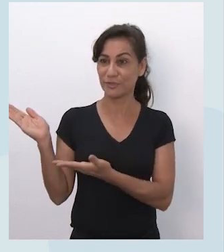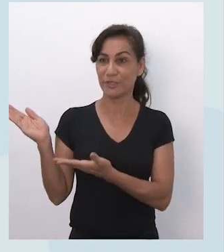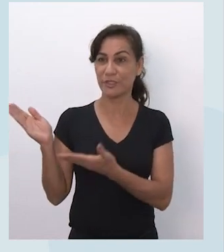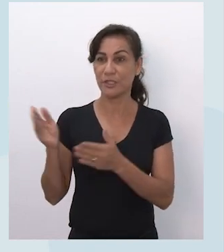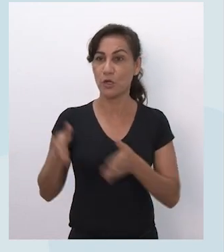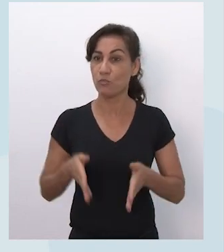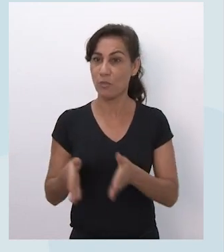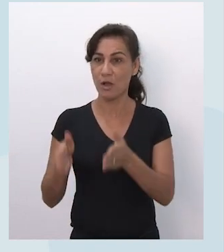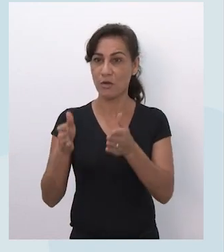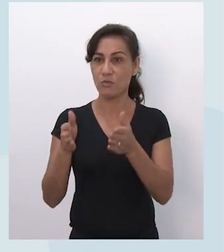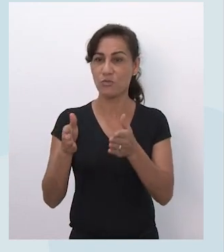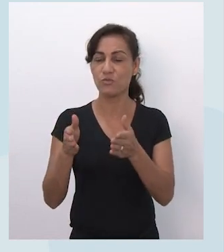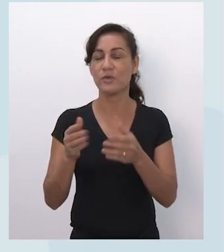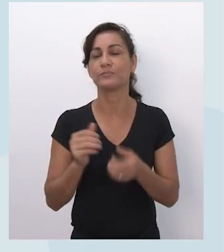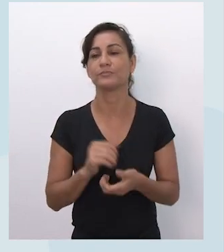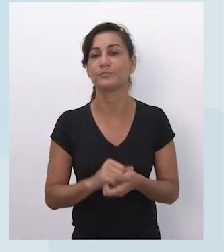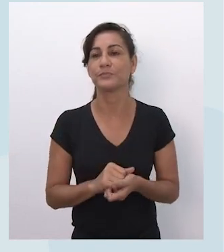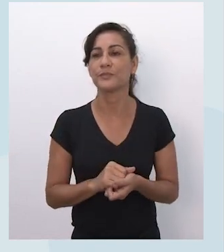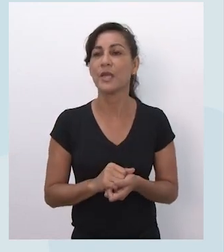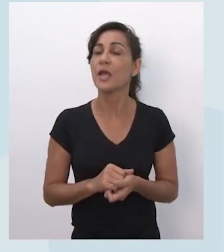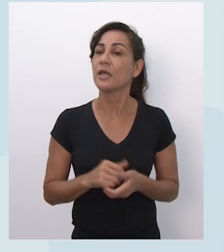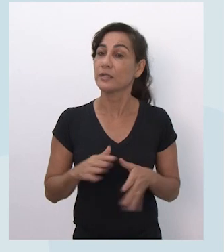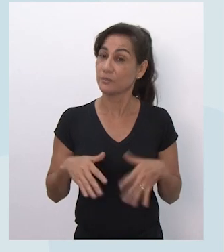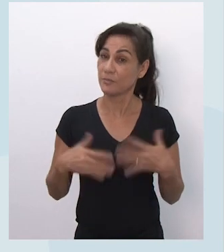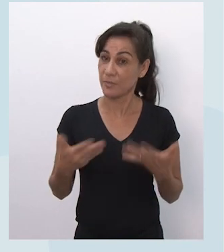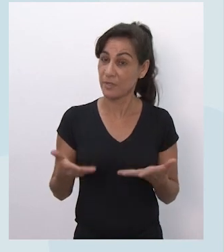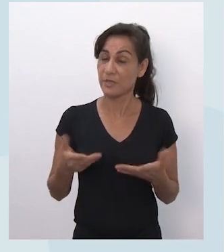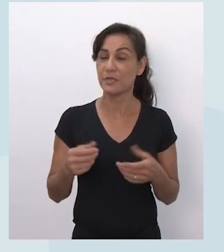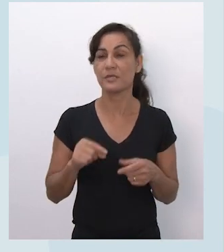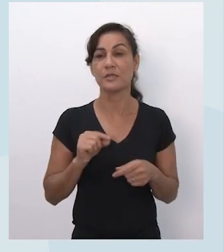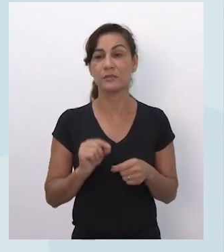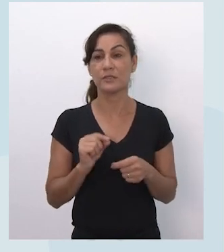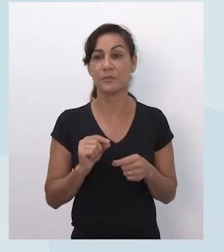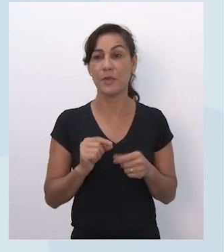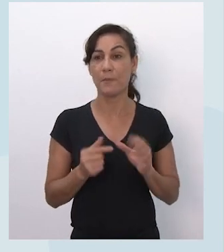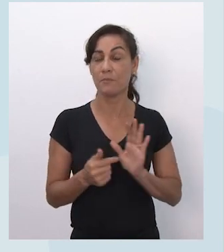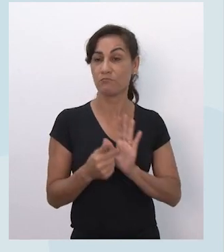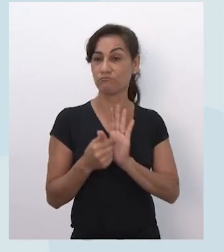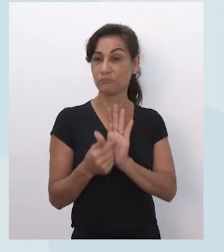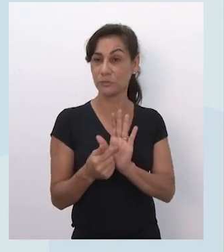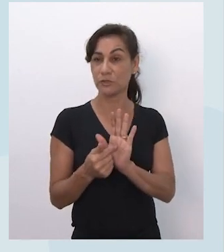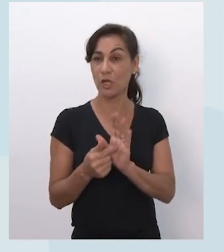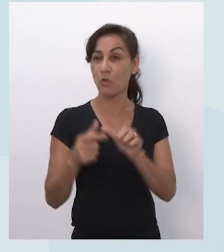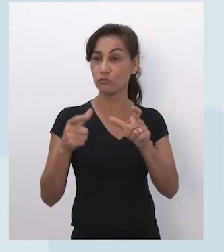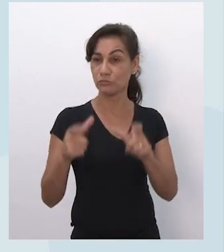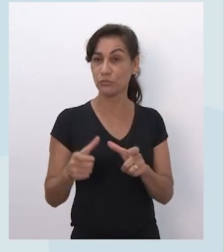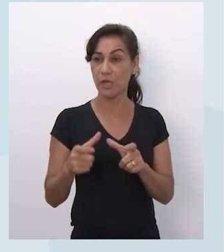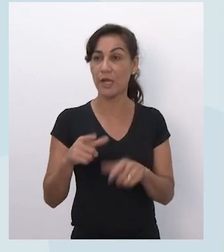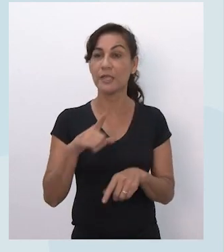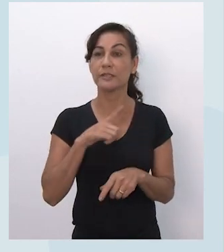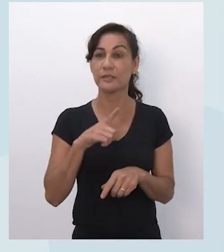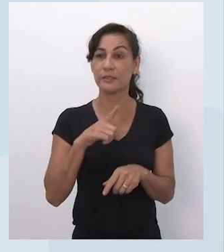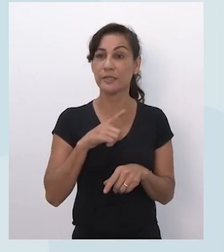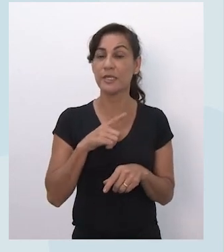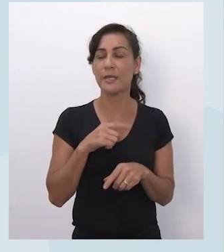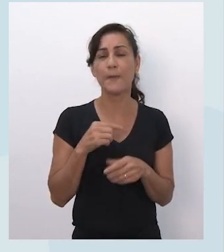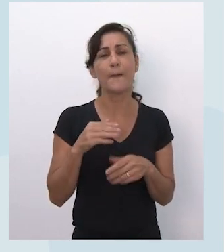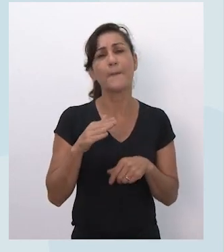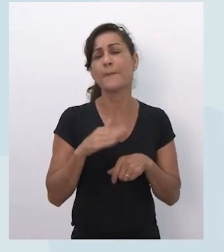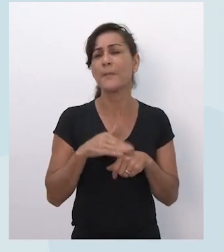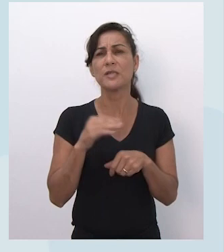sentido de pertencimento. Porém, eu queria só destacar que o lugar, hoje em dia, ele tem uma definição cada vez